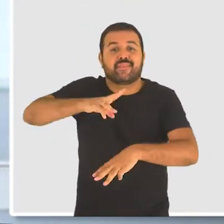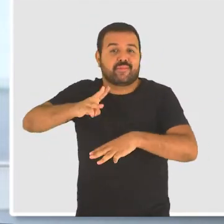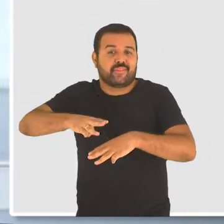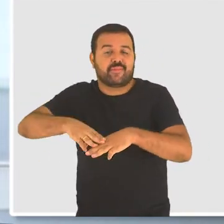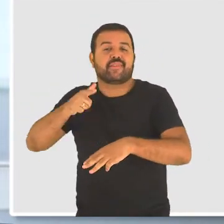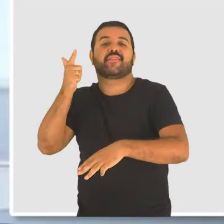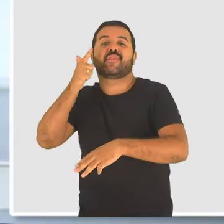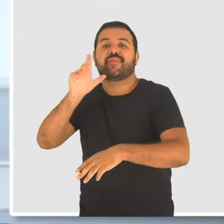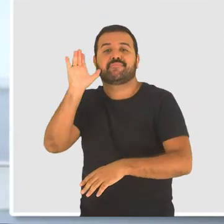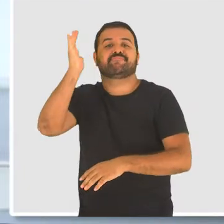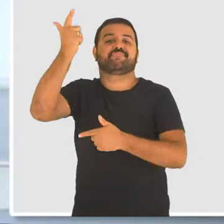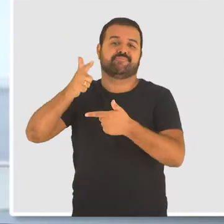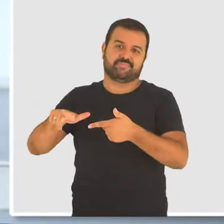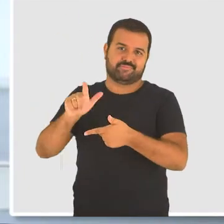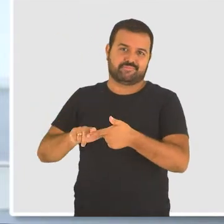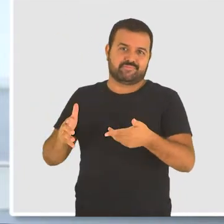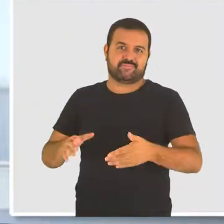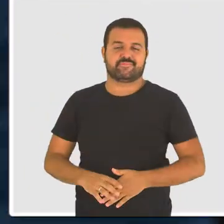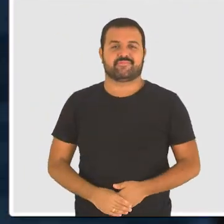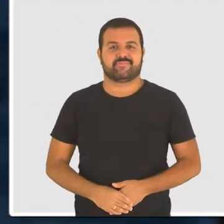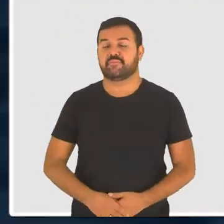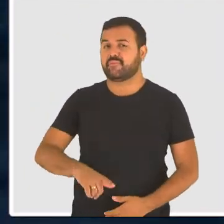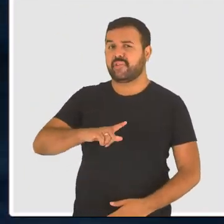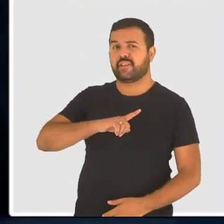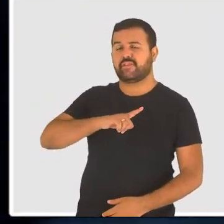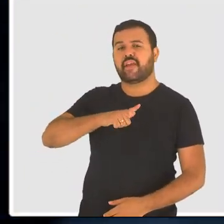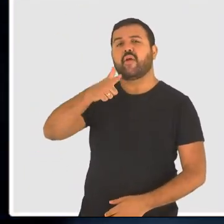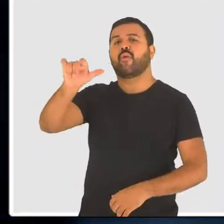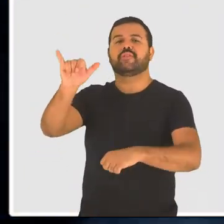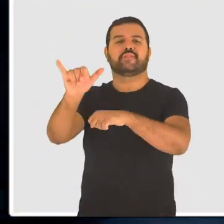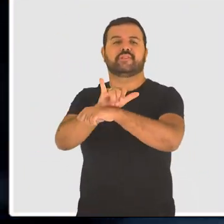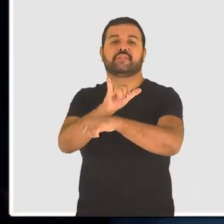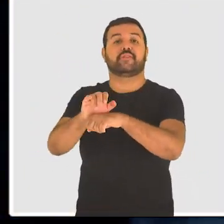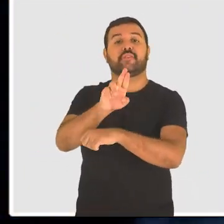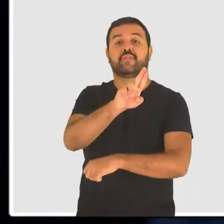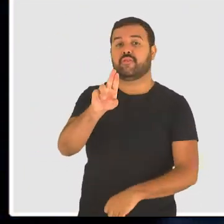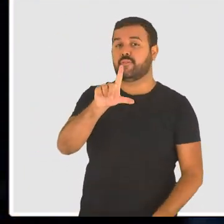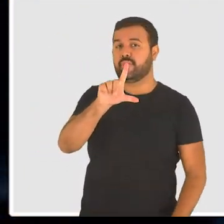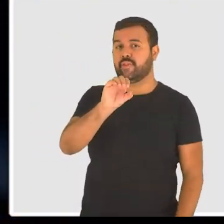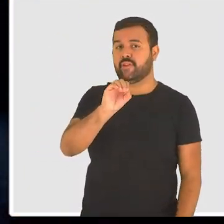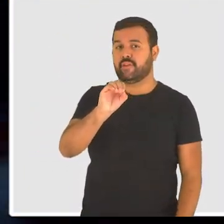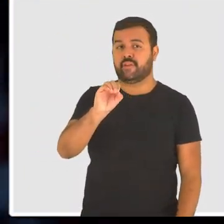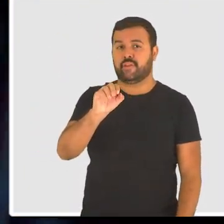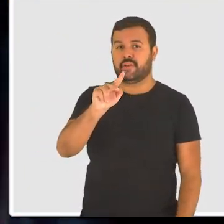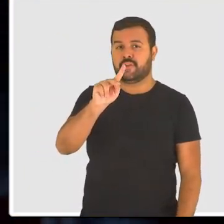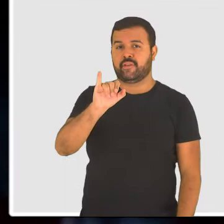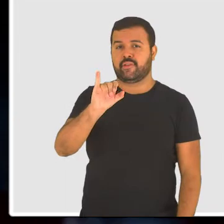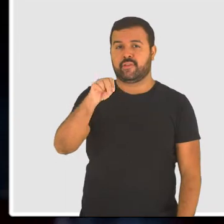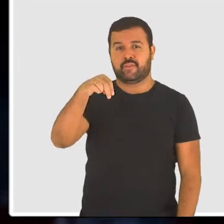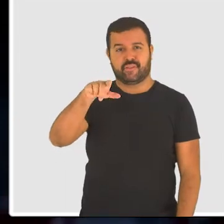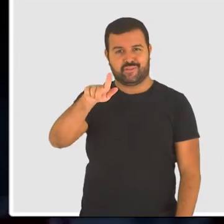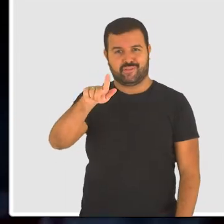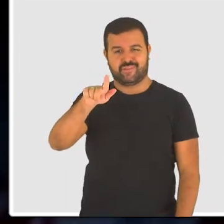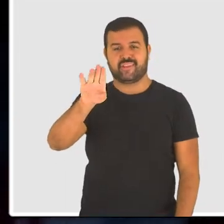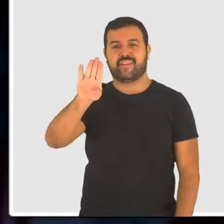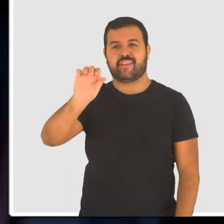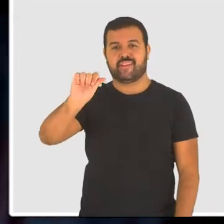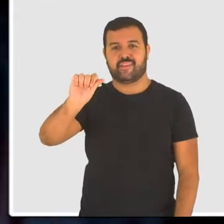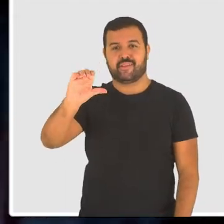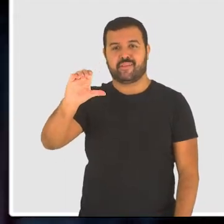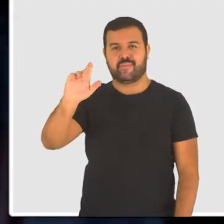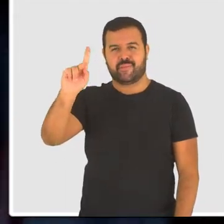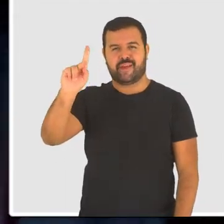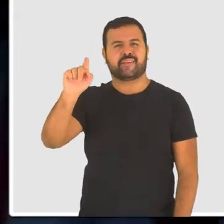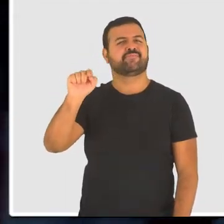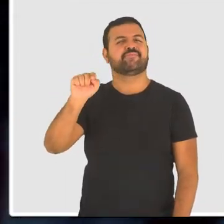a matemática específica para a solução daquele problema. E tem o looking back, que é o que Polya defende,